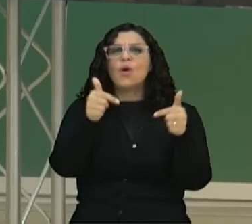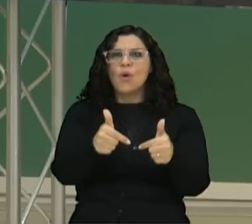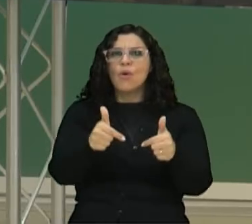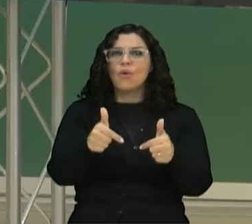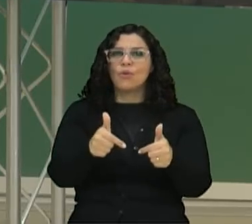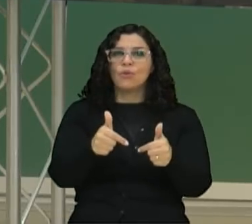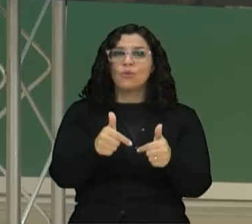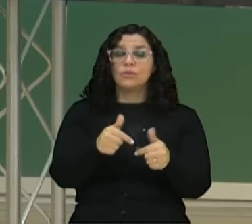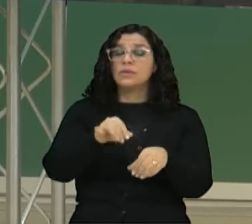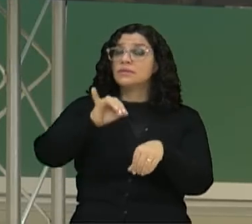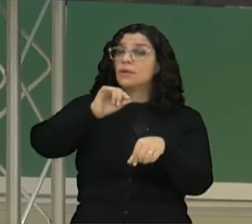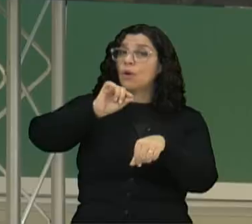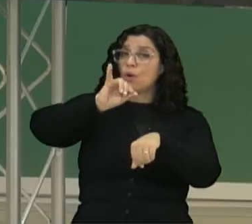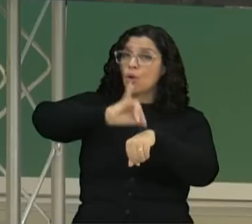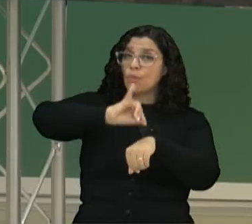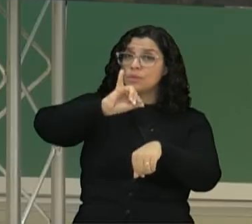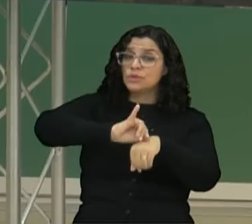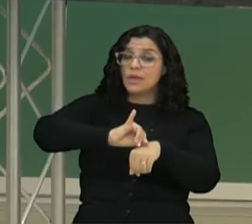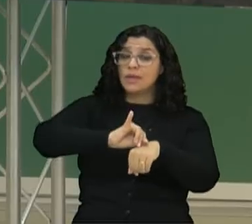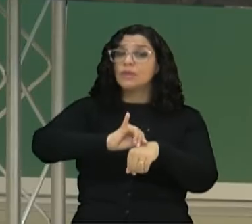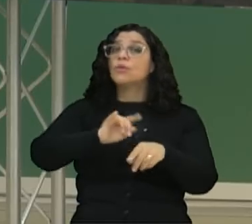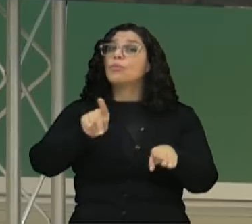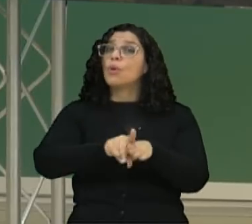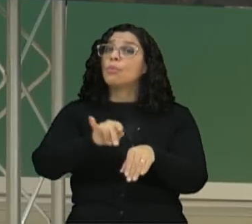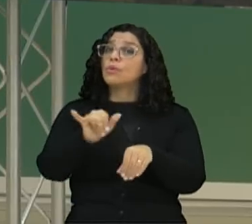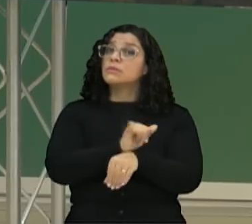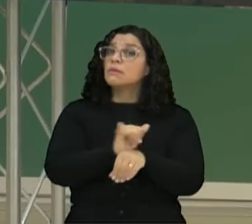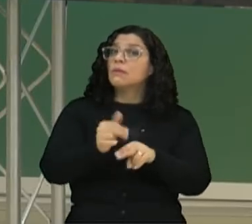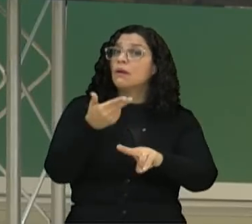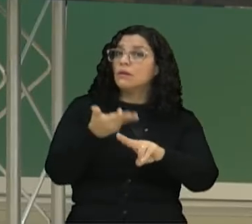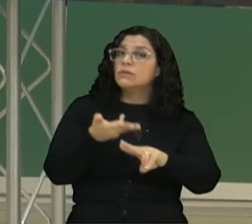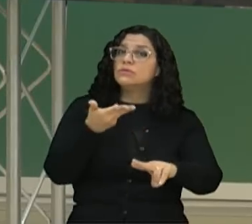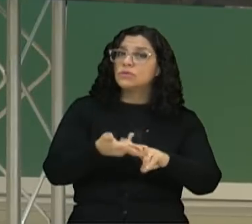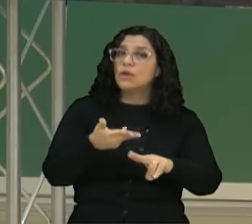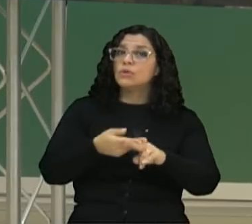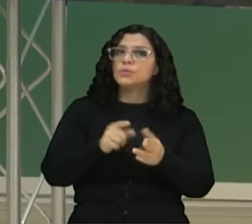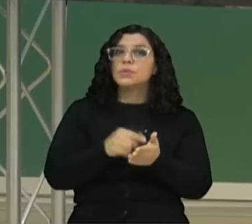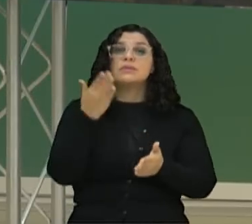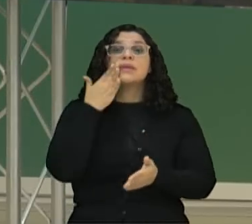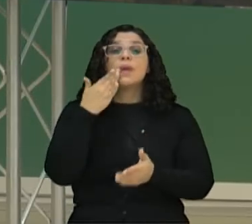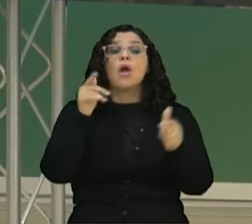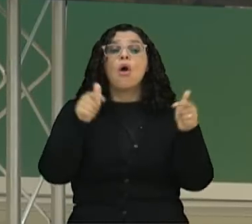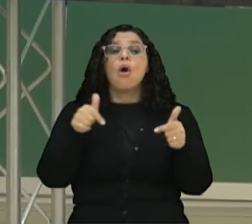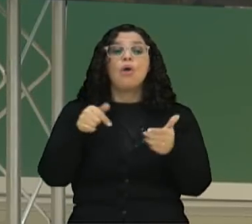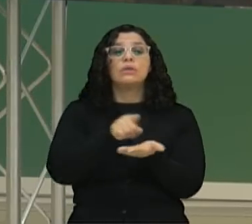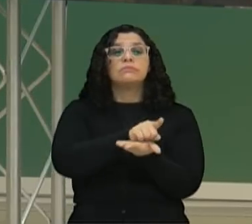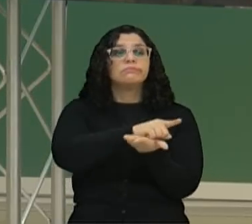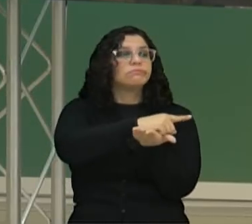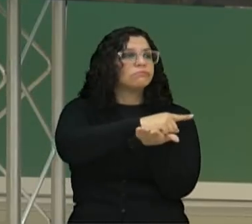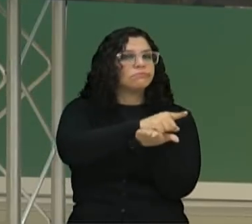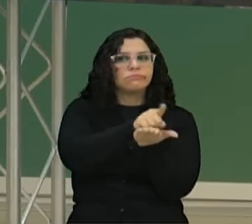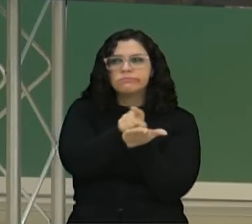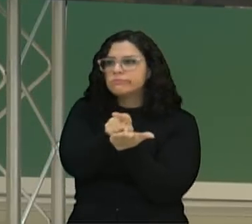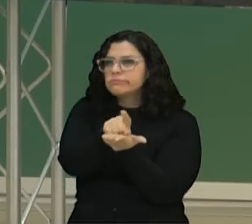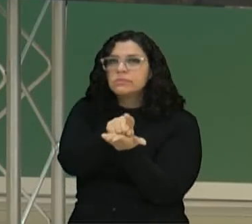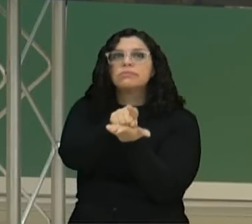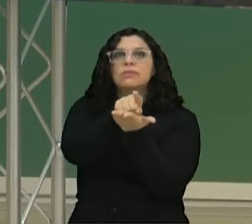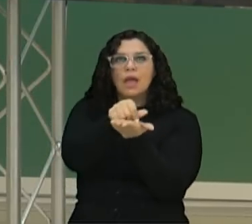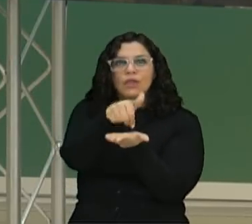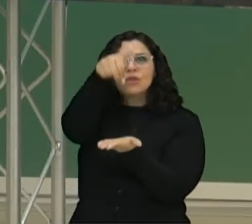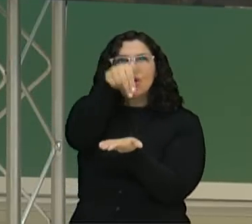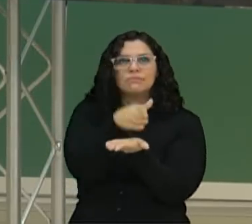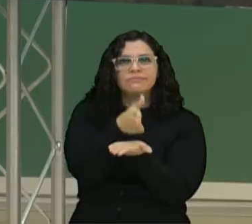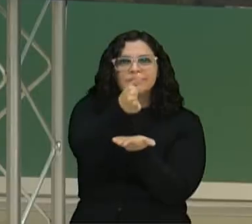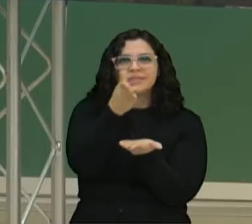use esse objeto como uma ferramenta, né, em termos de orientação, para nos orientarmos no espaço onde nós